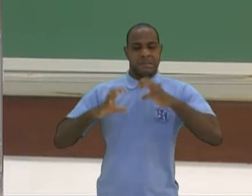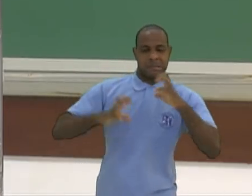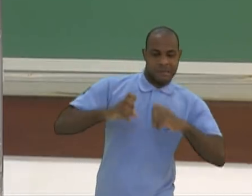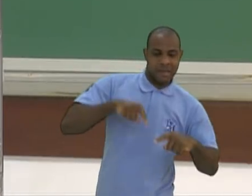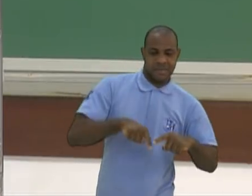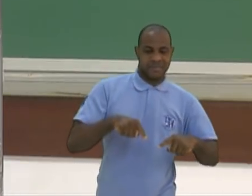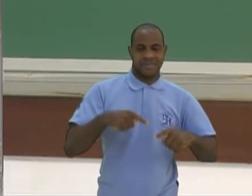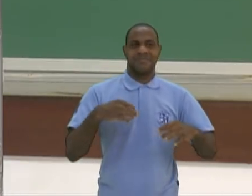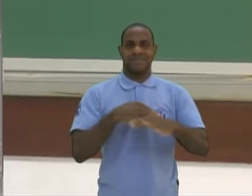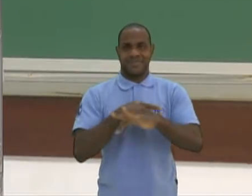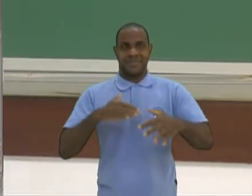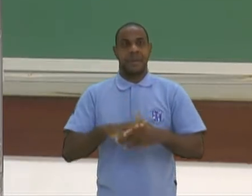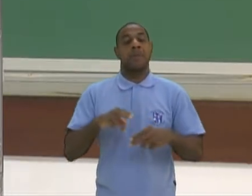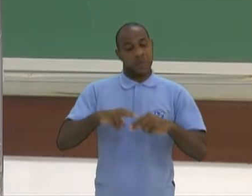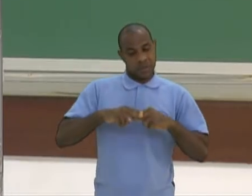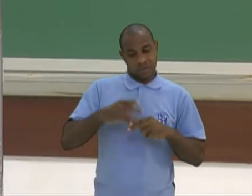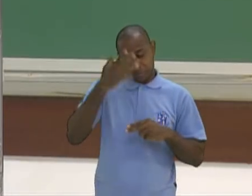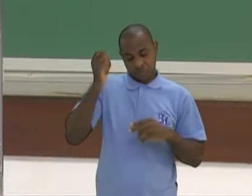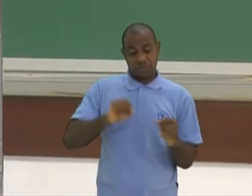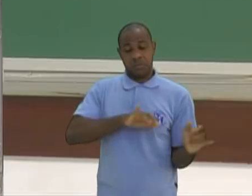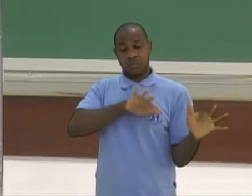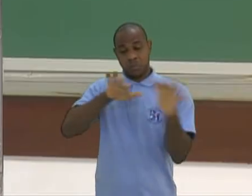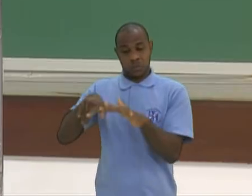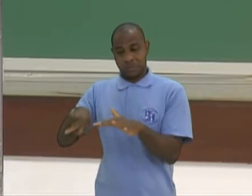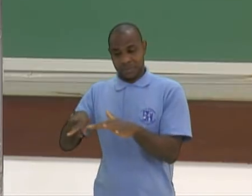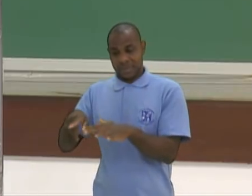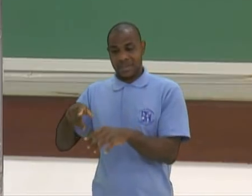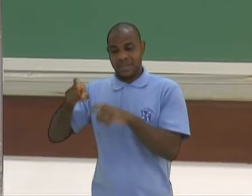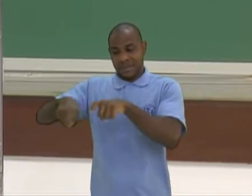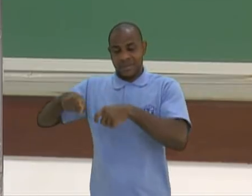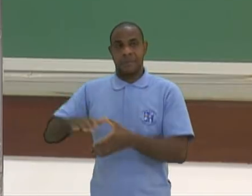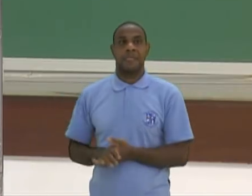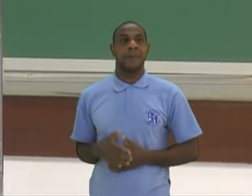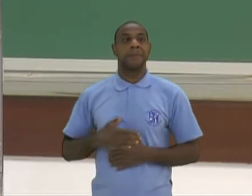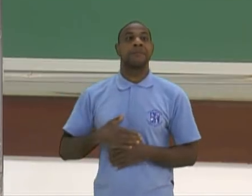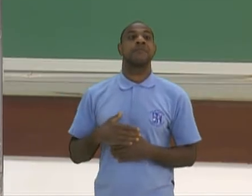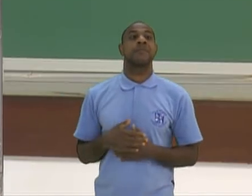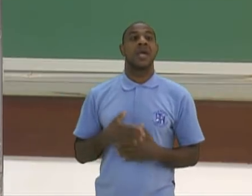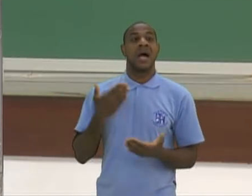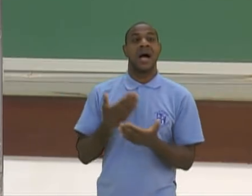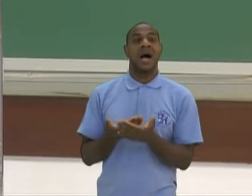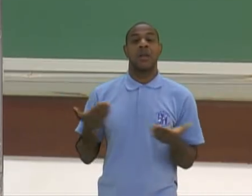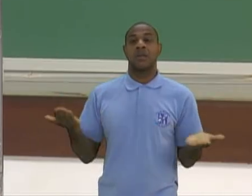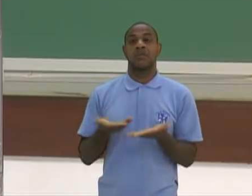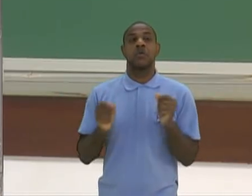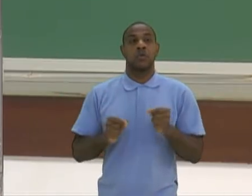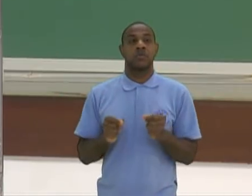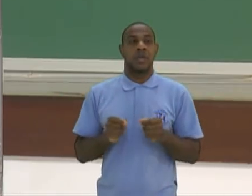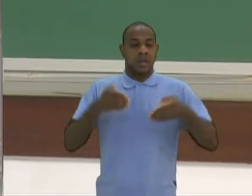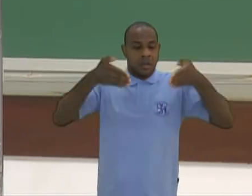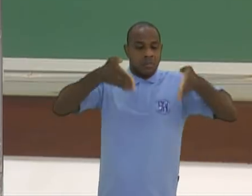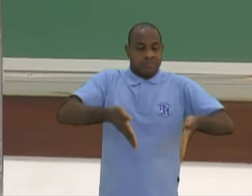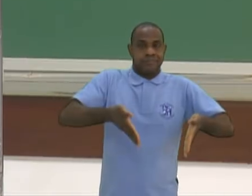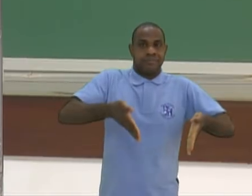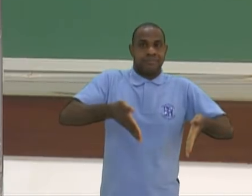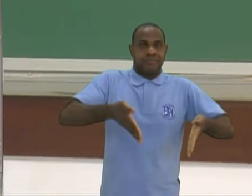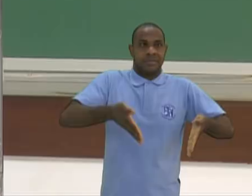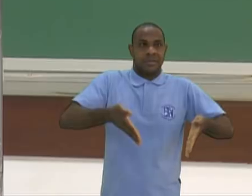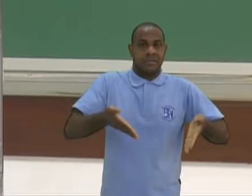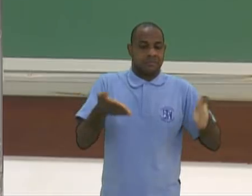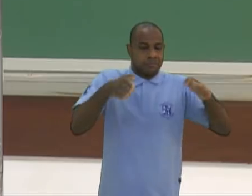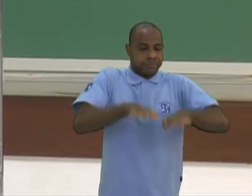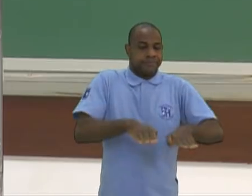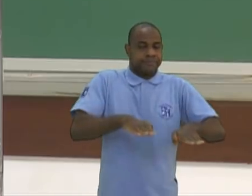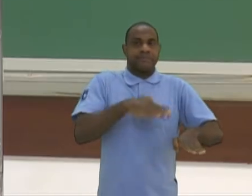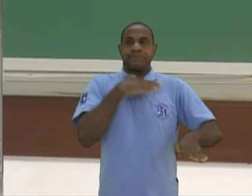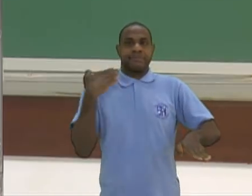Muito interessante. A aula de hoje. Catacumbas romanas, ascensão do cristianismo, perseguição e a expansão